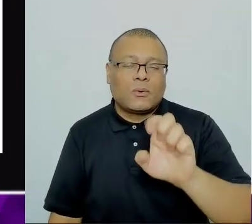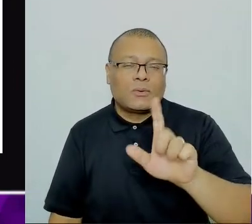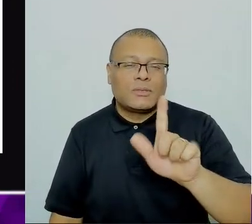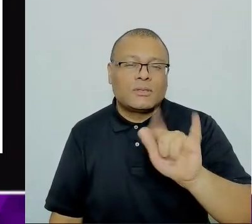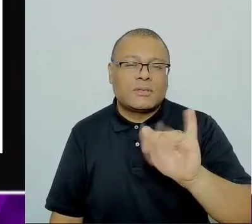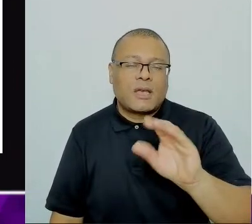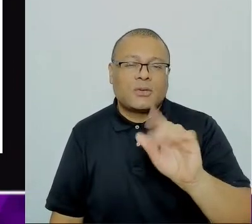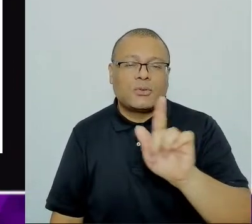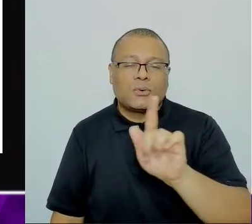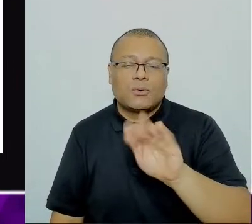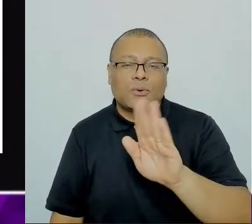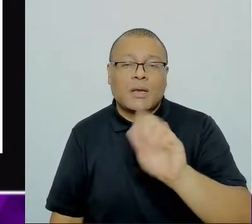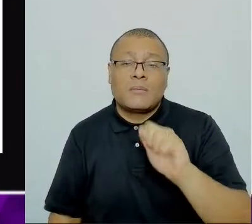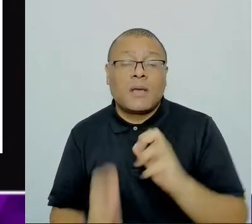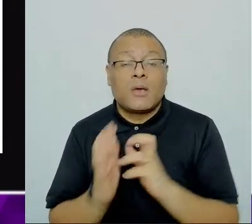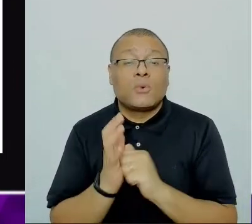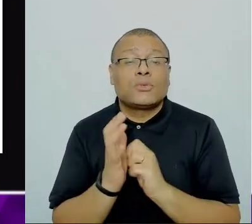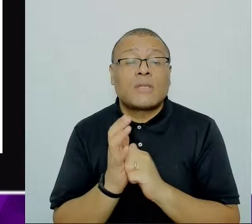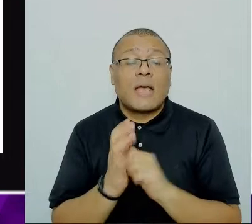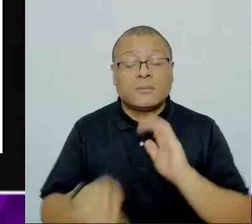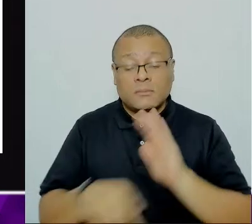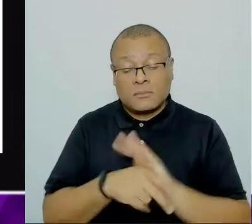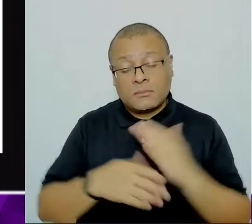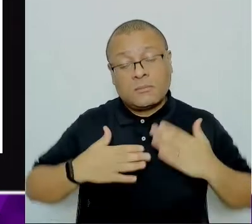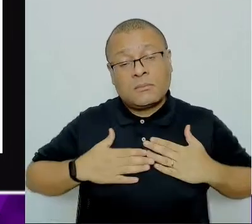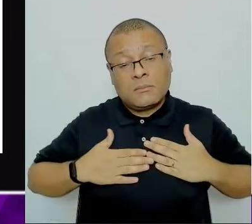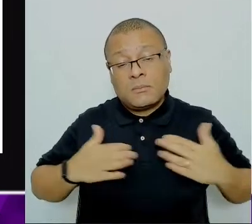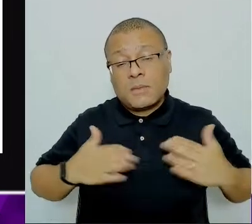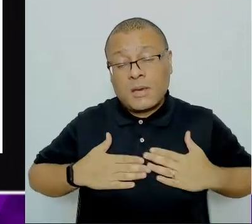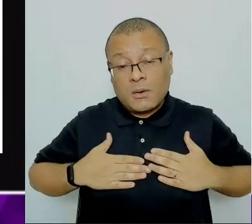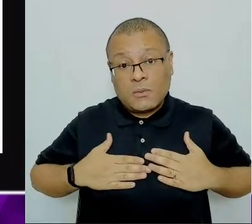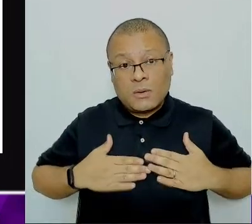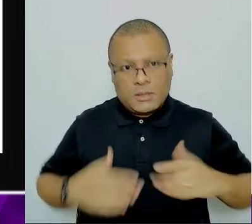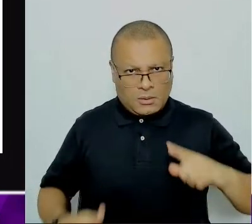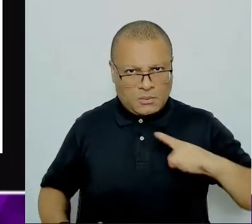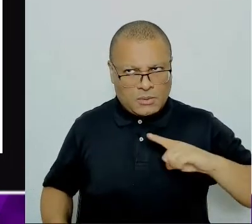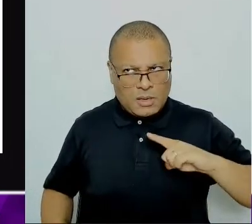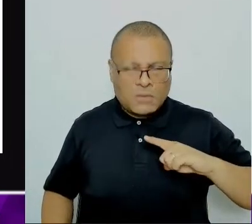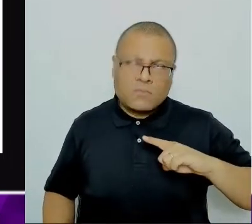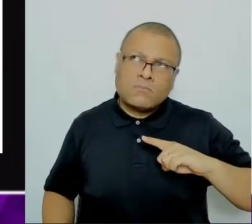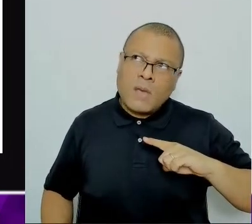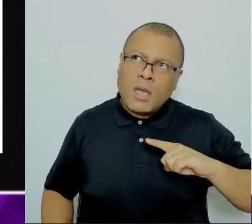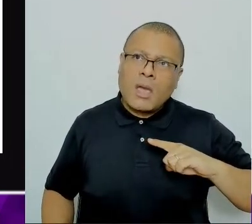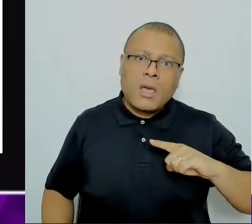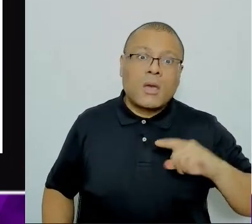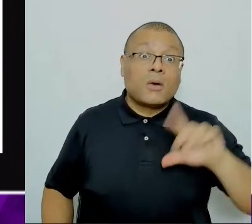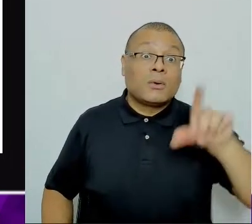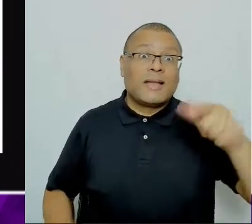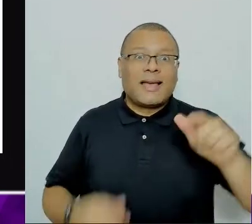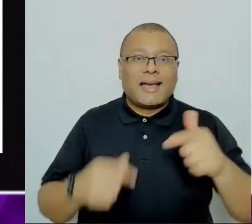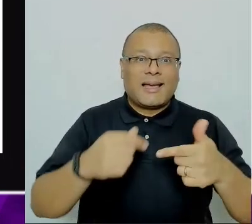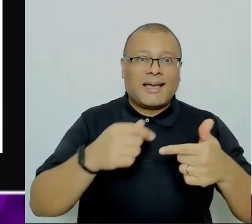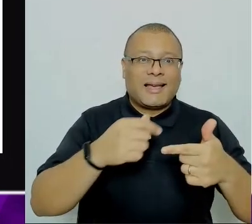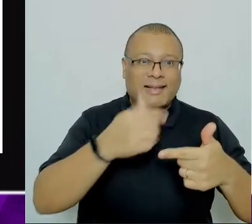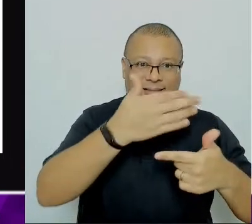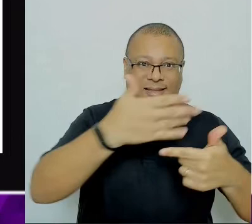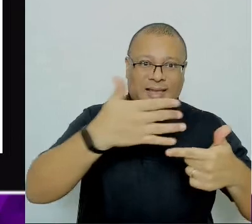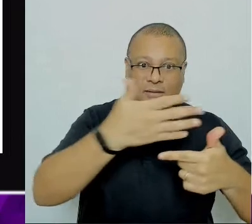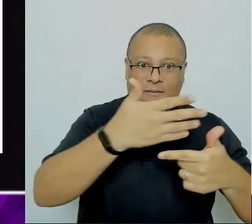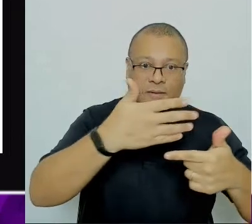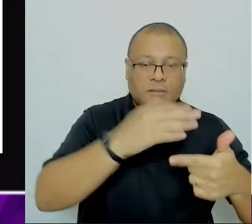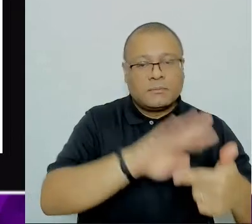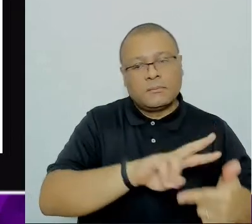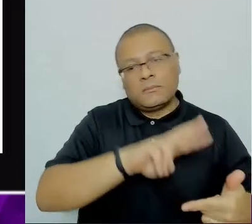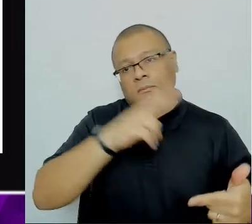Os dados são de quem? São nossos. Então, se eu tivesse o Open Streaming, eu pegaria os meus dados da Netflix, quando